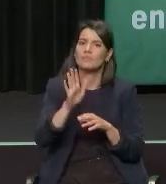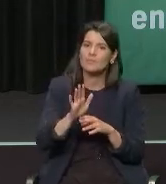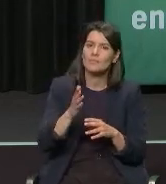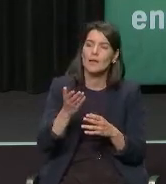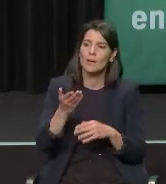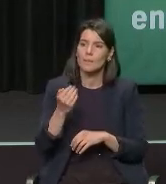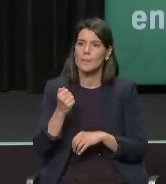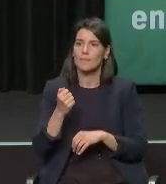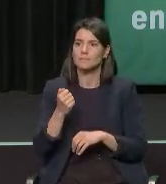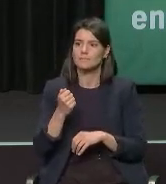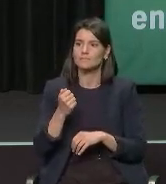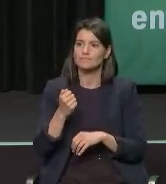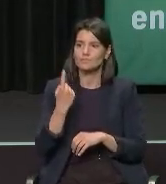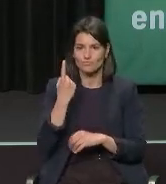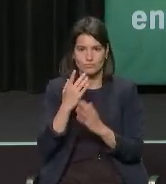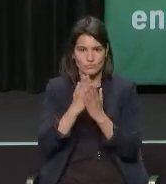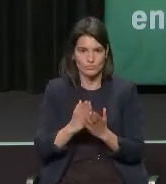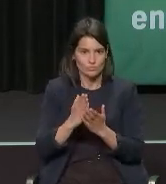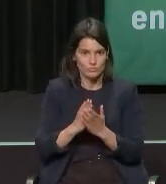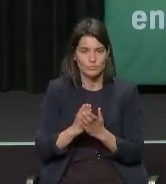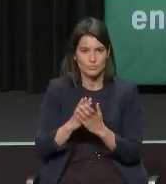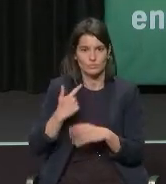de um estudo que